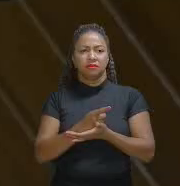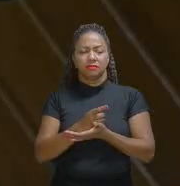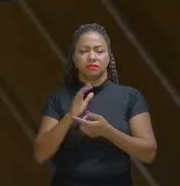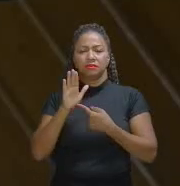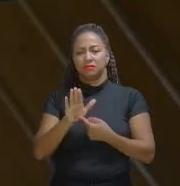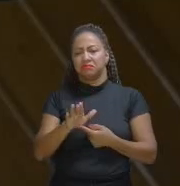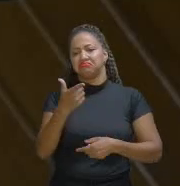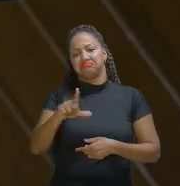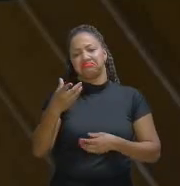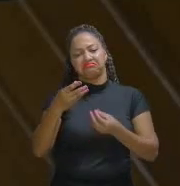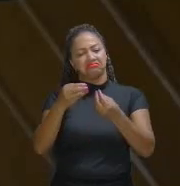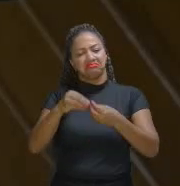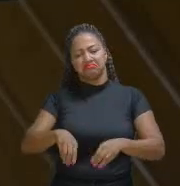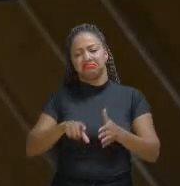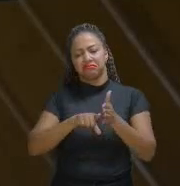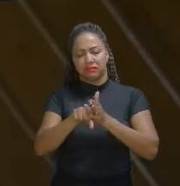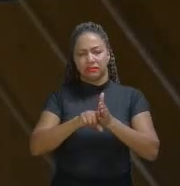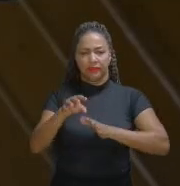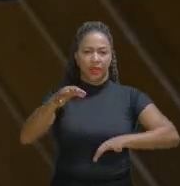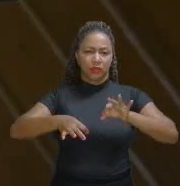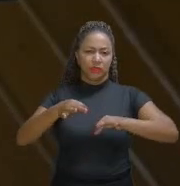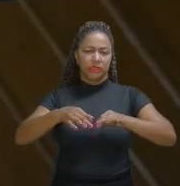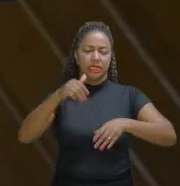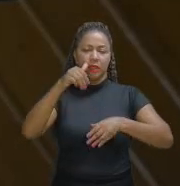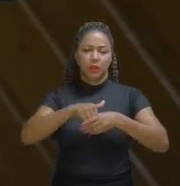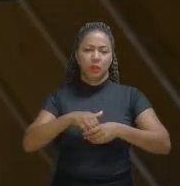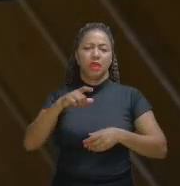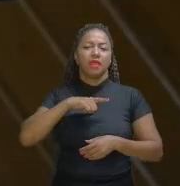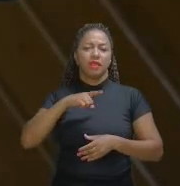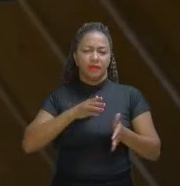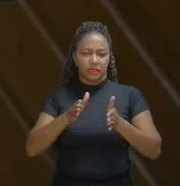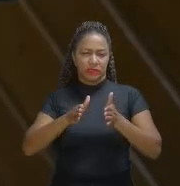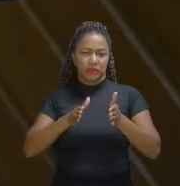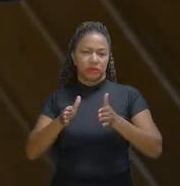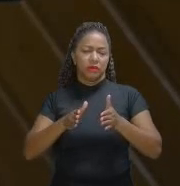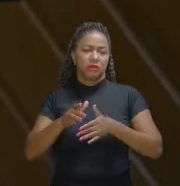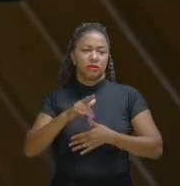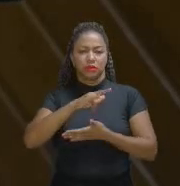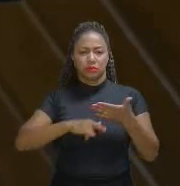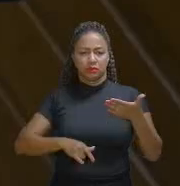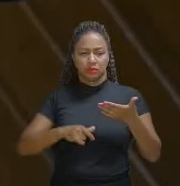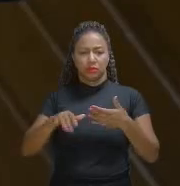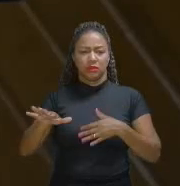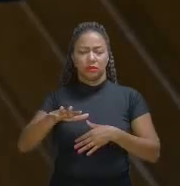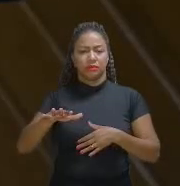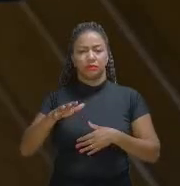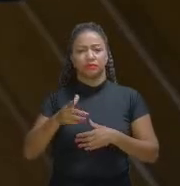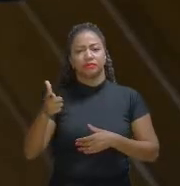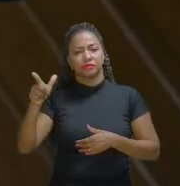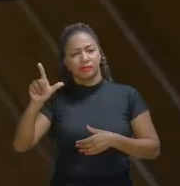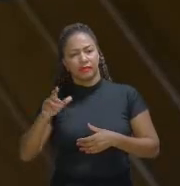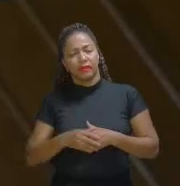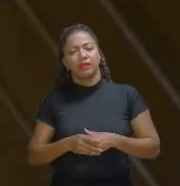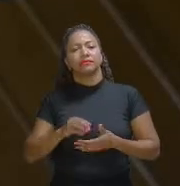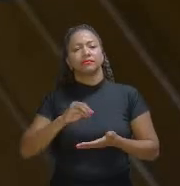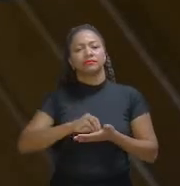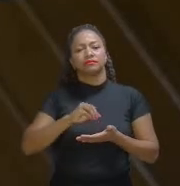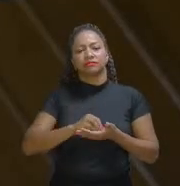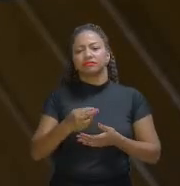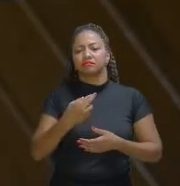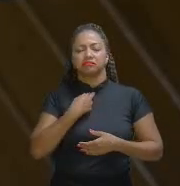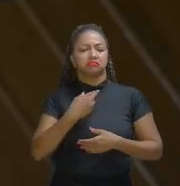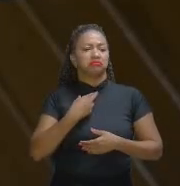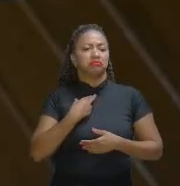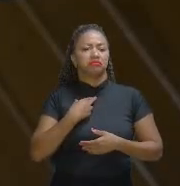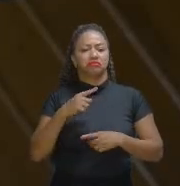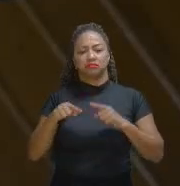apontadas e não houve prejuízo à análise da Justiça Eleitoral, e teve acesso aos extratos por outro meio. Assim, essa ausência não pode